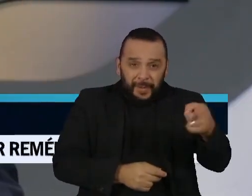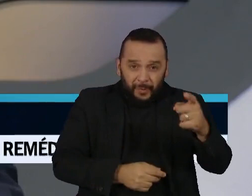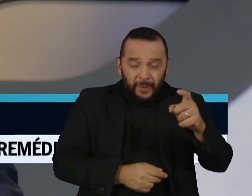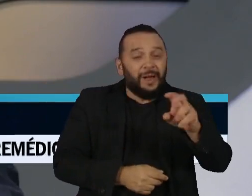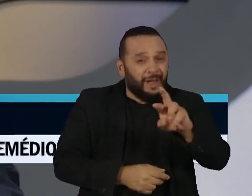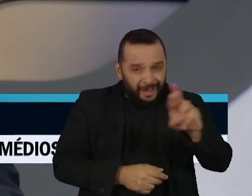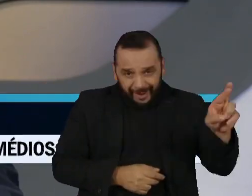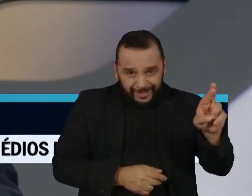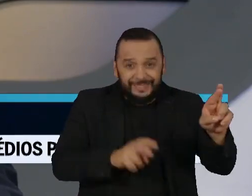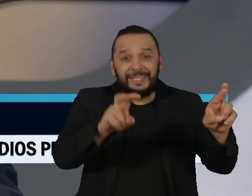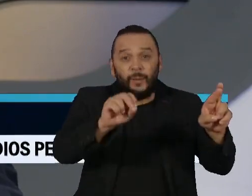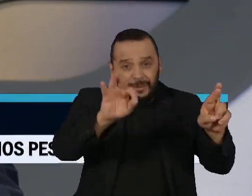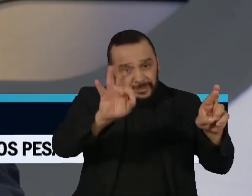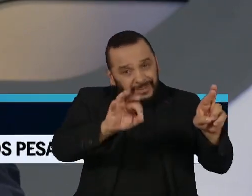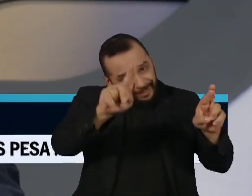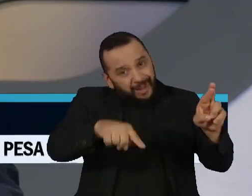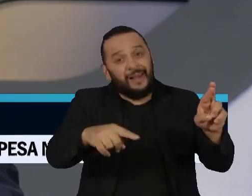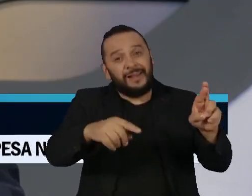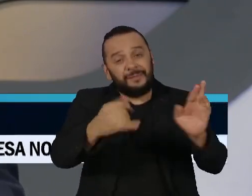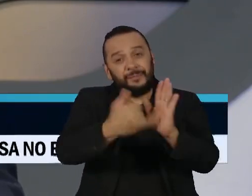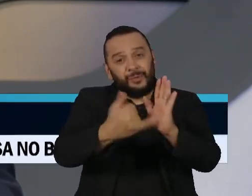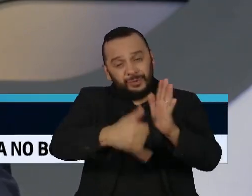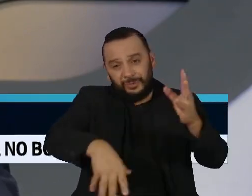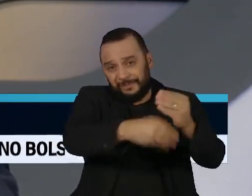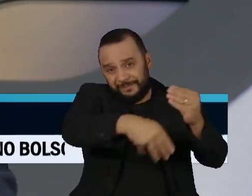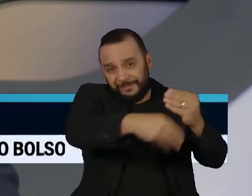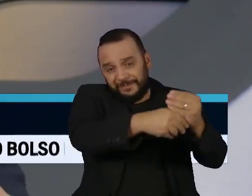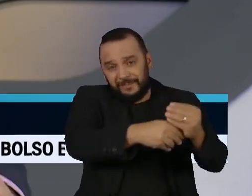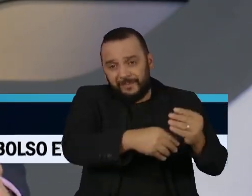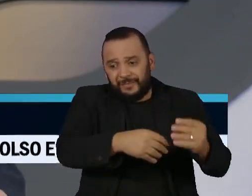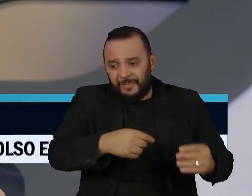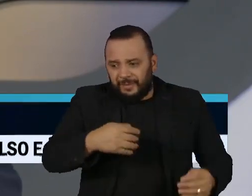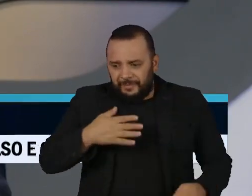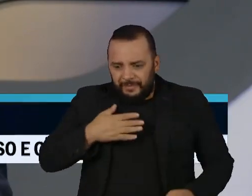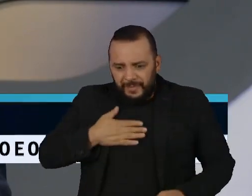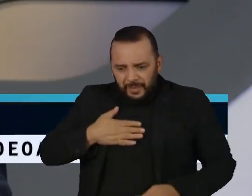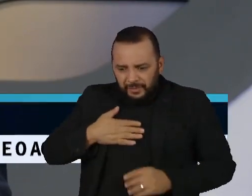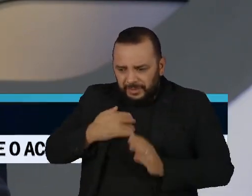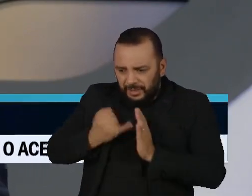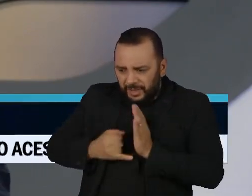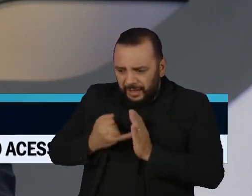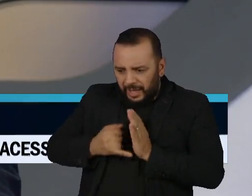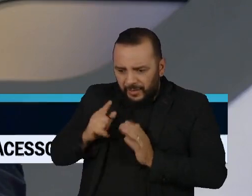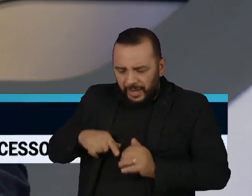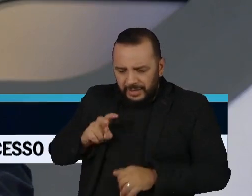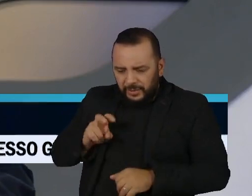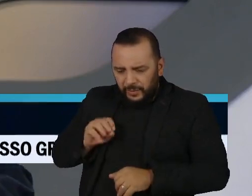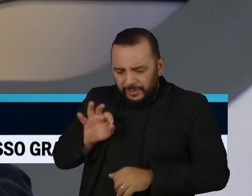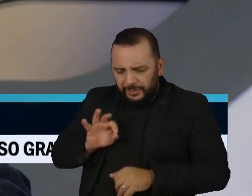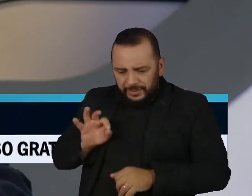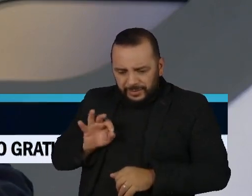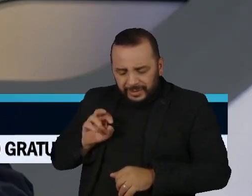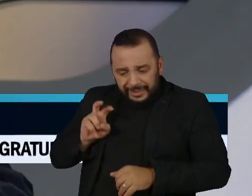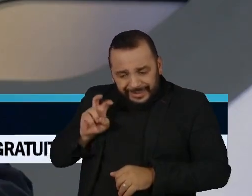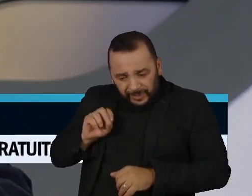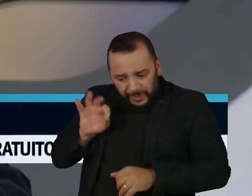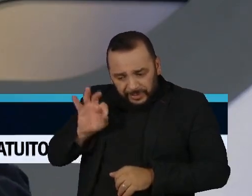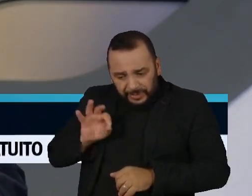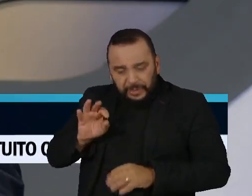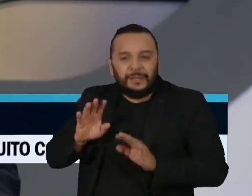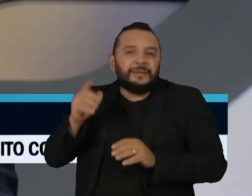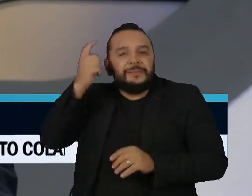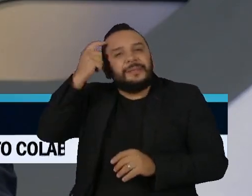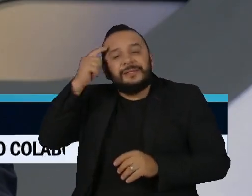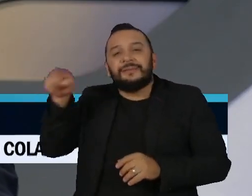R$ 1.000, 50% de tributação. Bom, isso é a metade da renda dele mensal, quase. E se uma pessoa que custa, que ganhe R$ 10.000